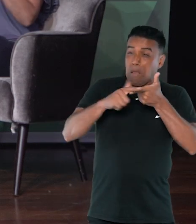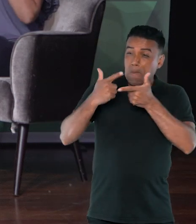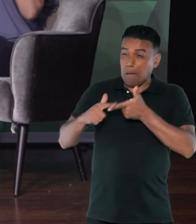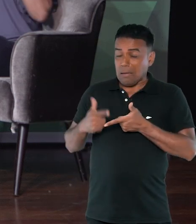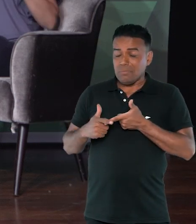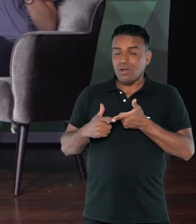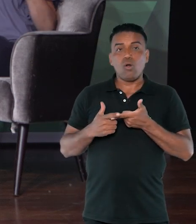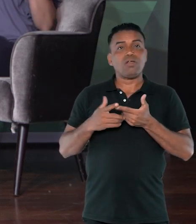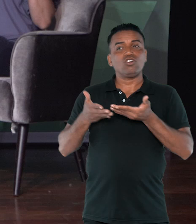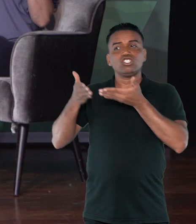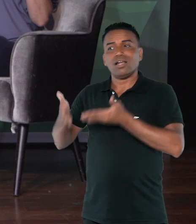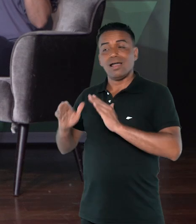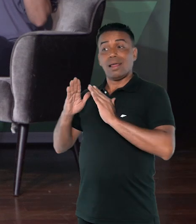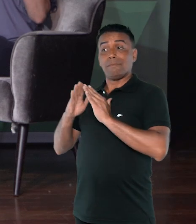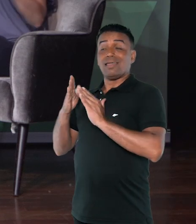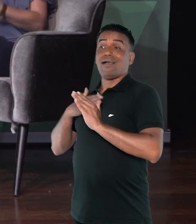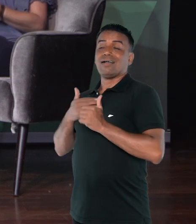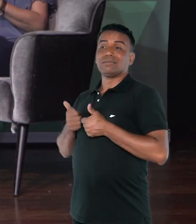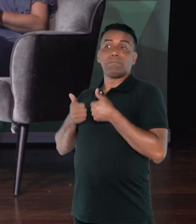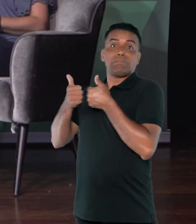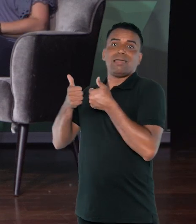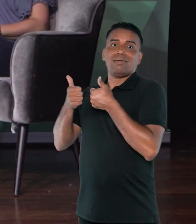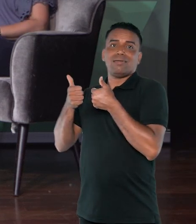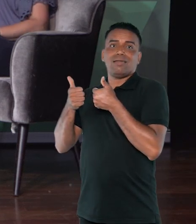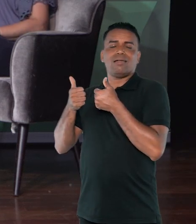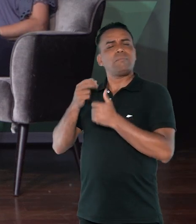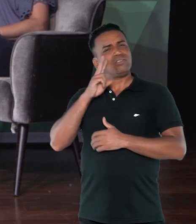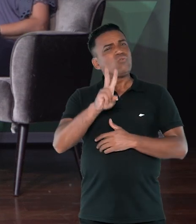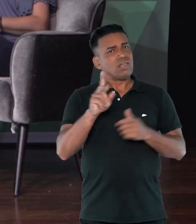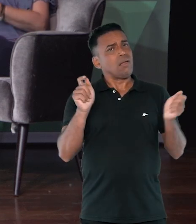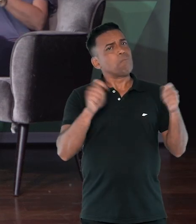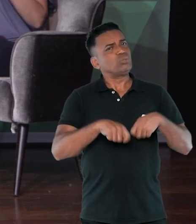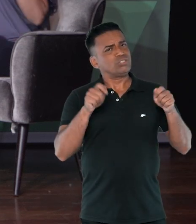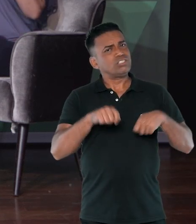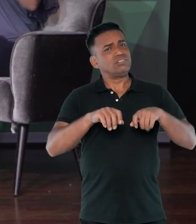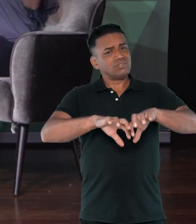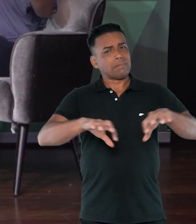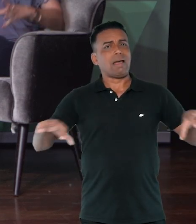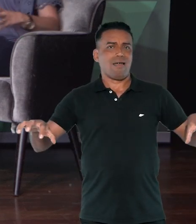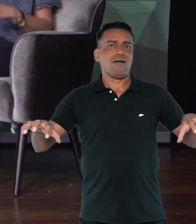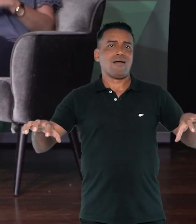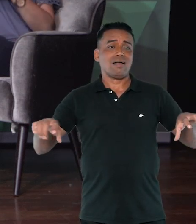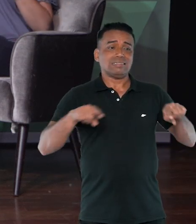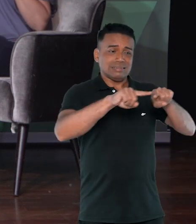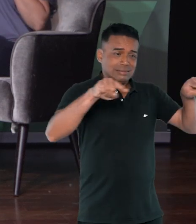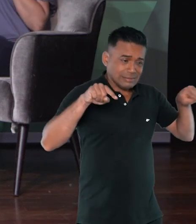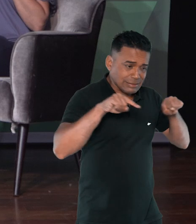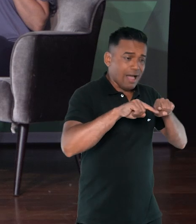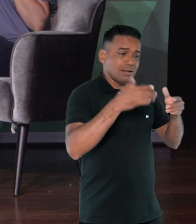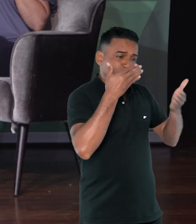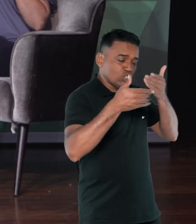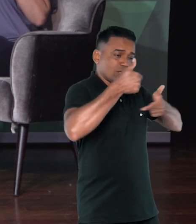dele, exercer essa empatia, essa compreensão empática, não julgar, né, o